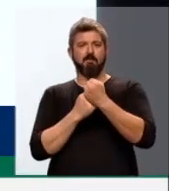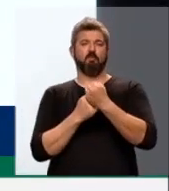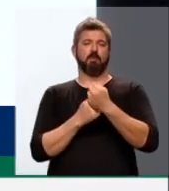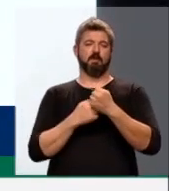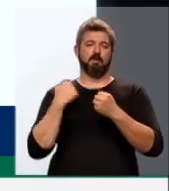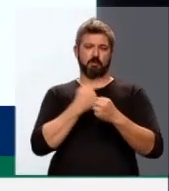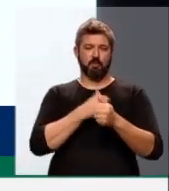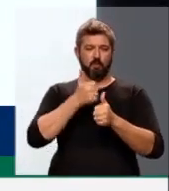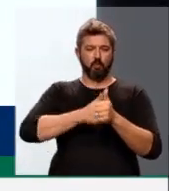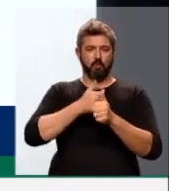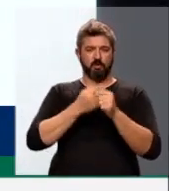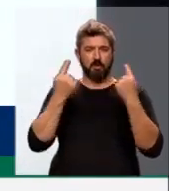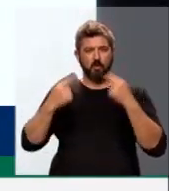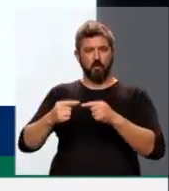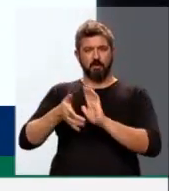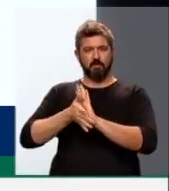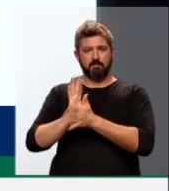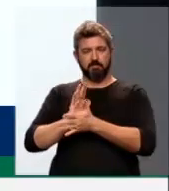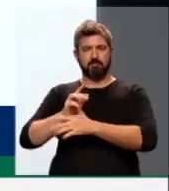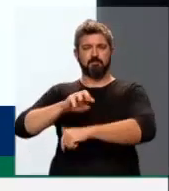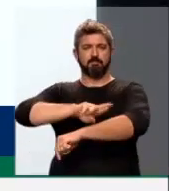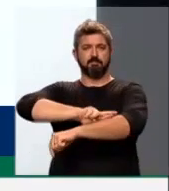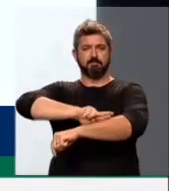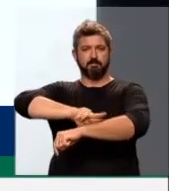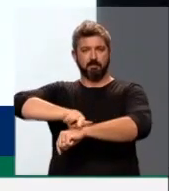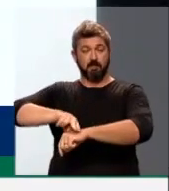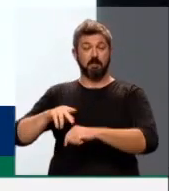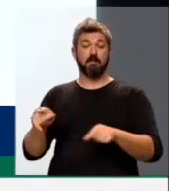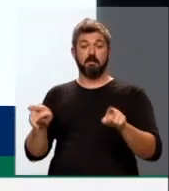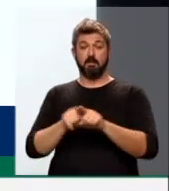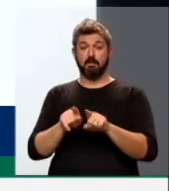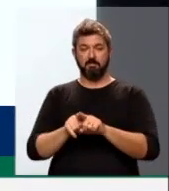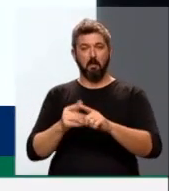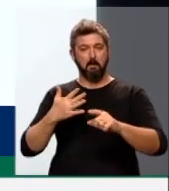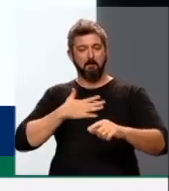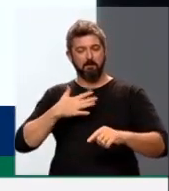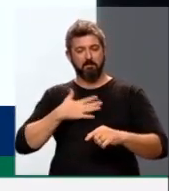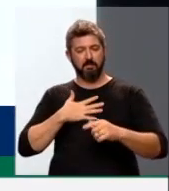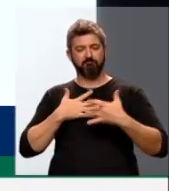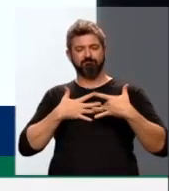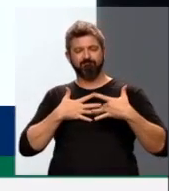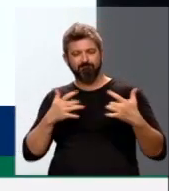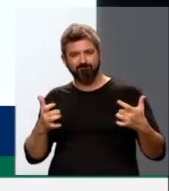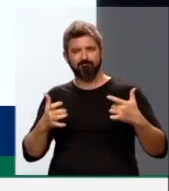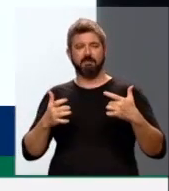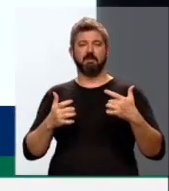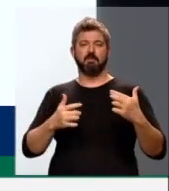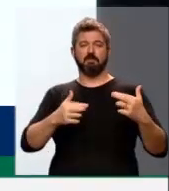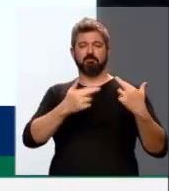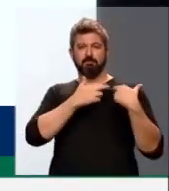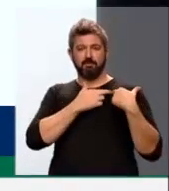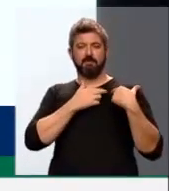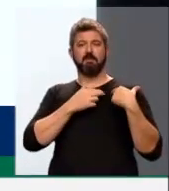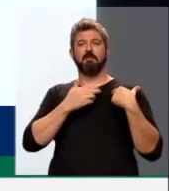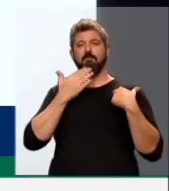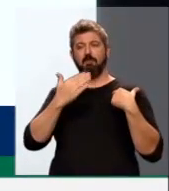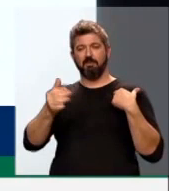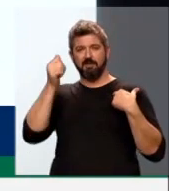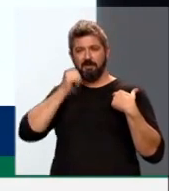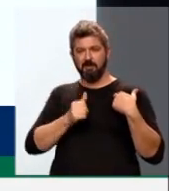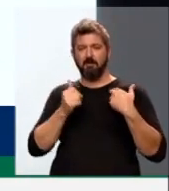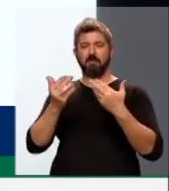antirracista. Queria reforçar também a minha solidariedade do nosso mandato à professora Ana Lúcia